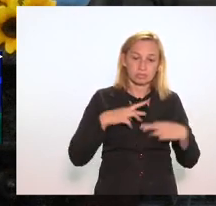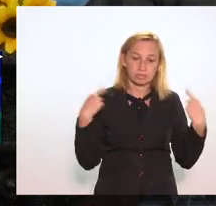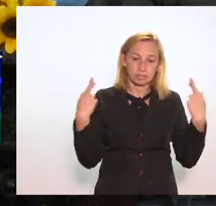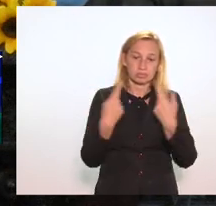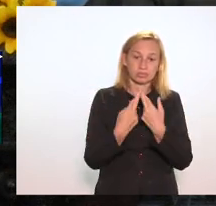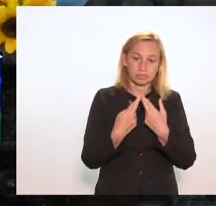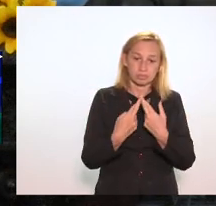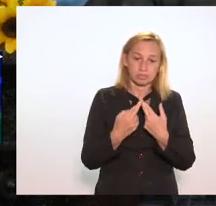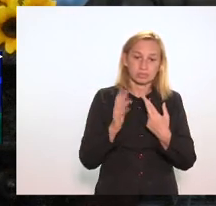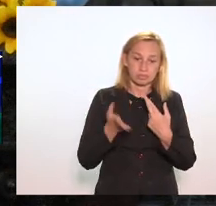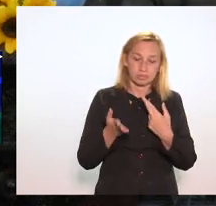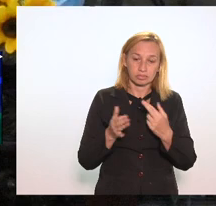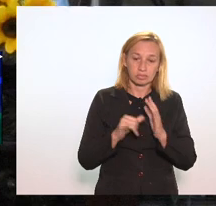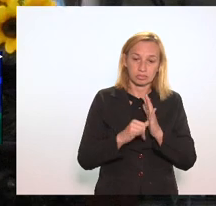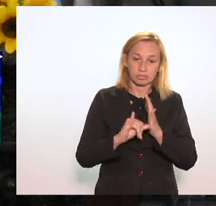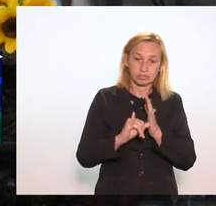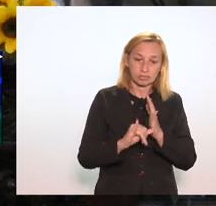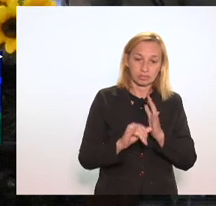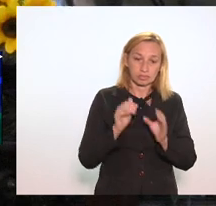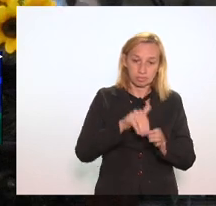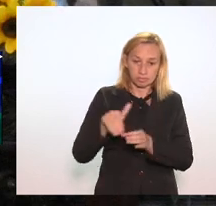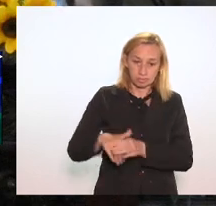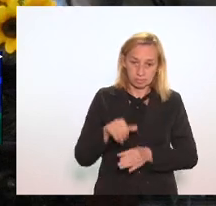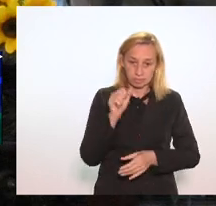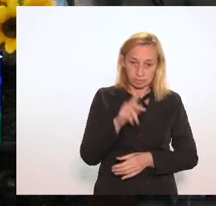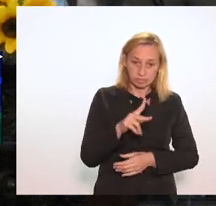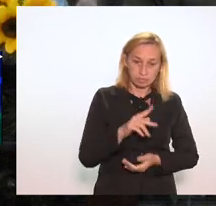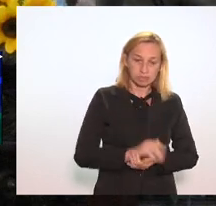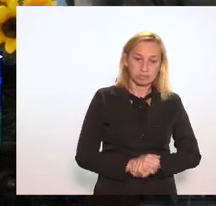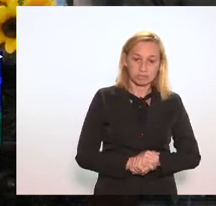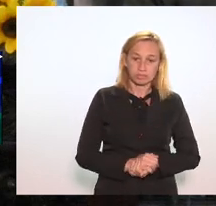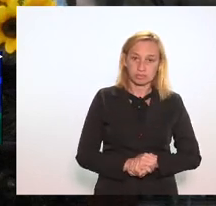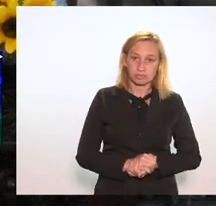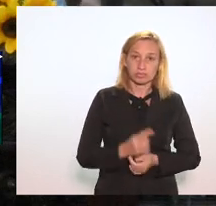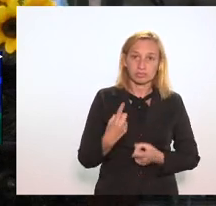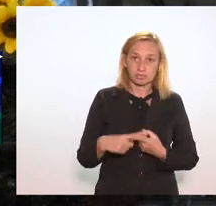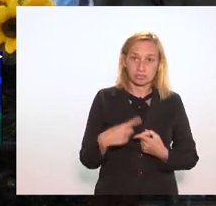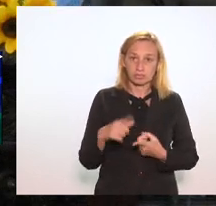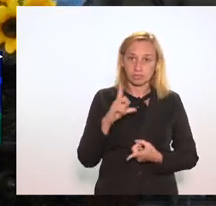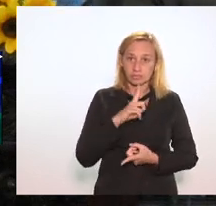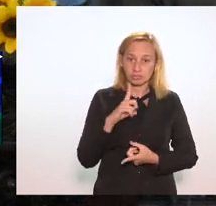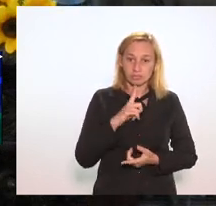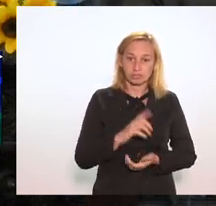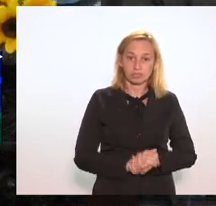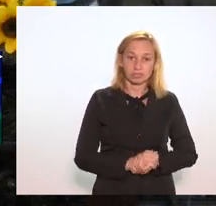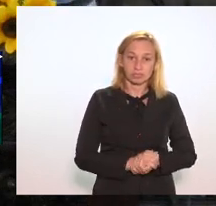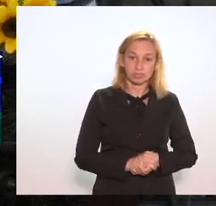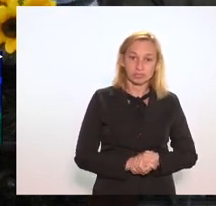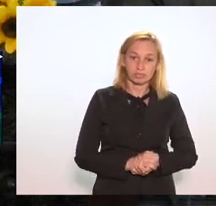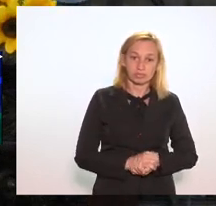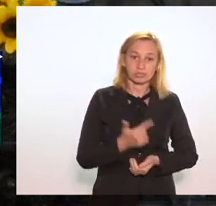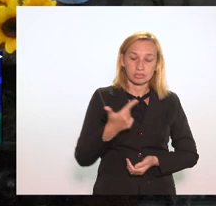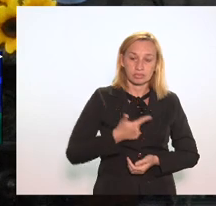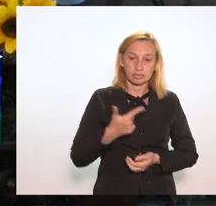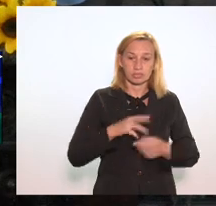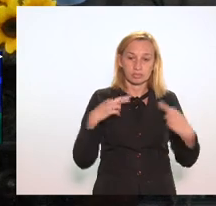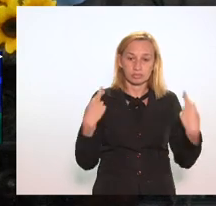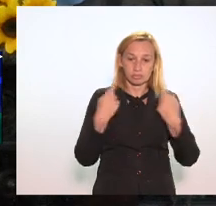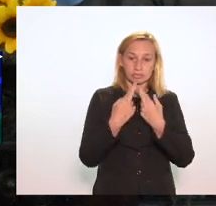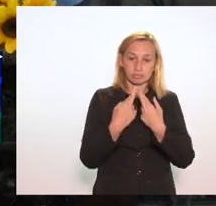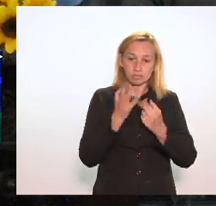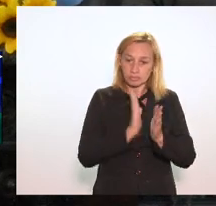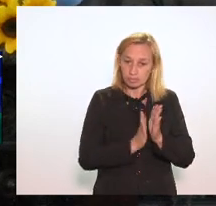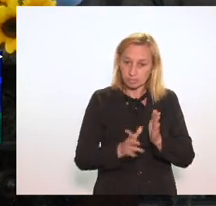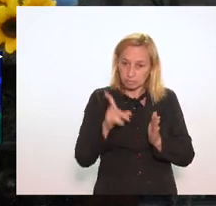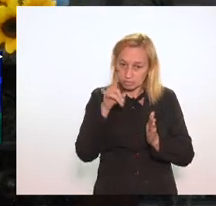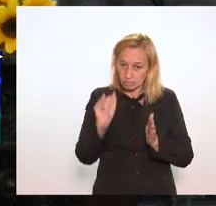e já está publicada e voltamos é porque temos ainda a segunda e a ordem do dia